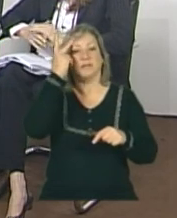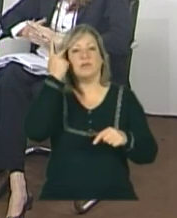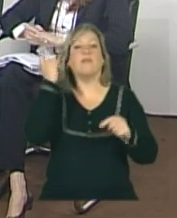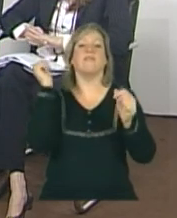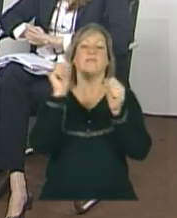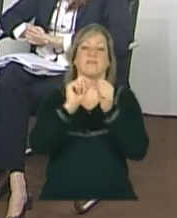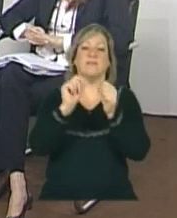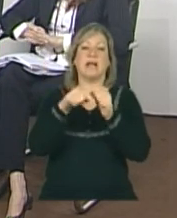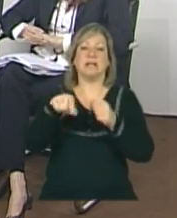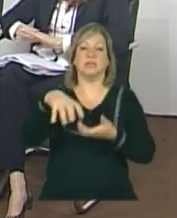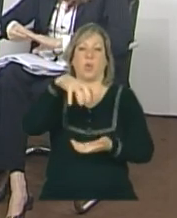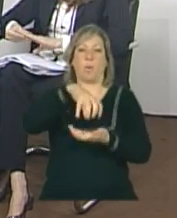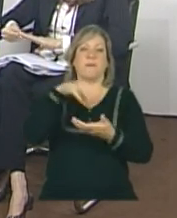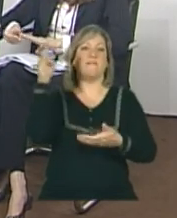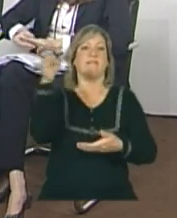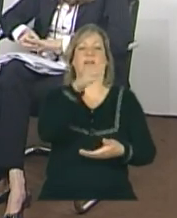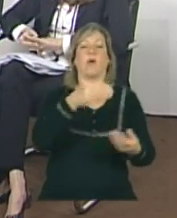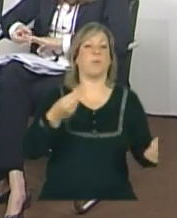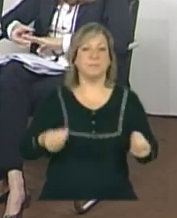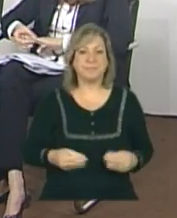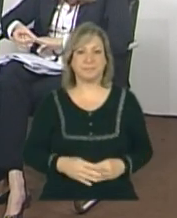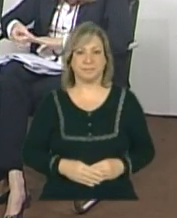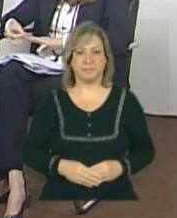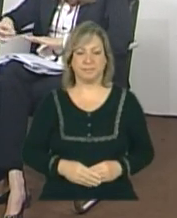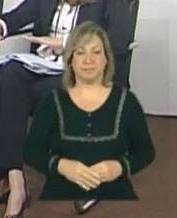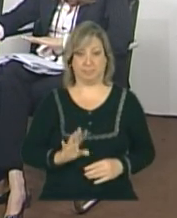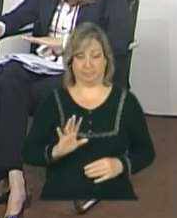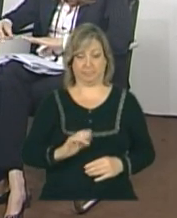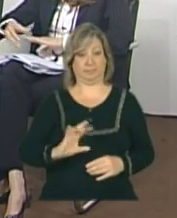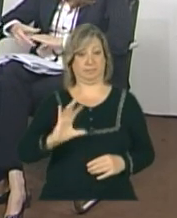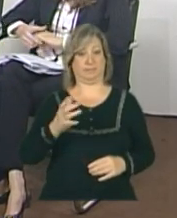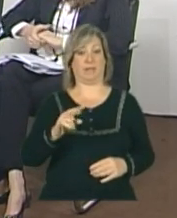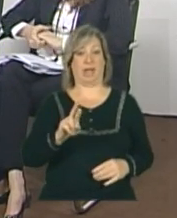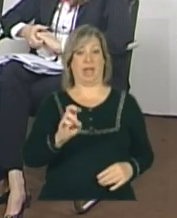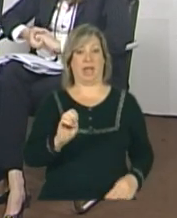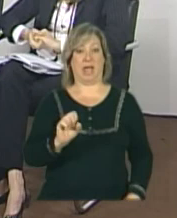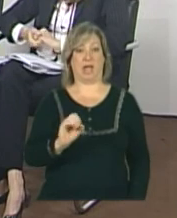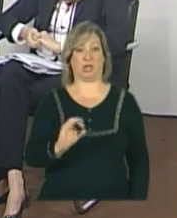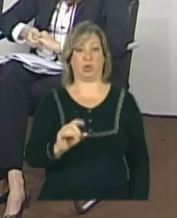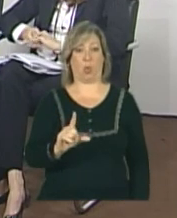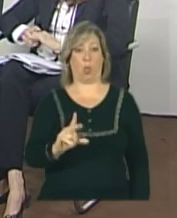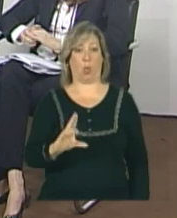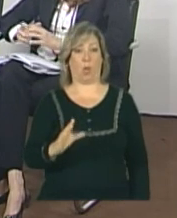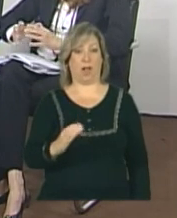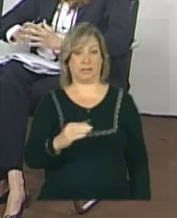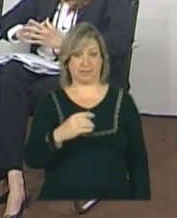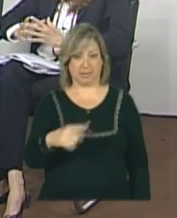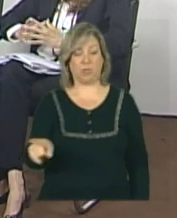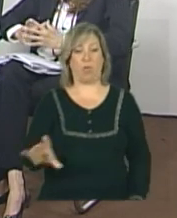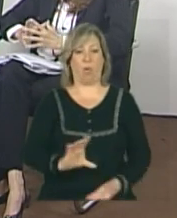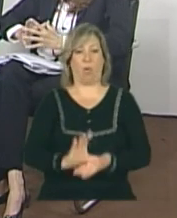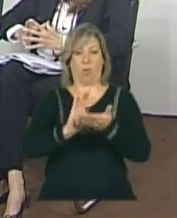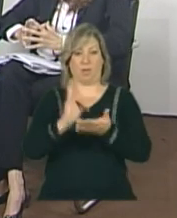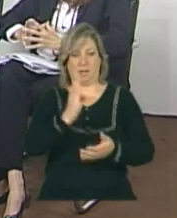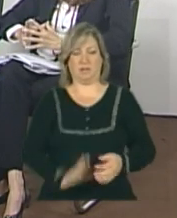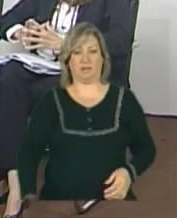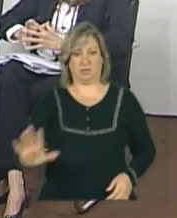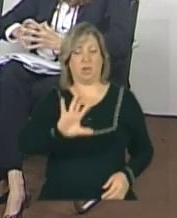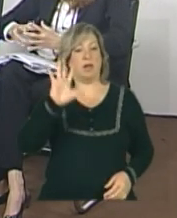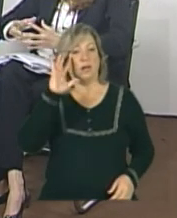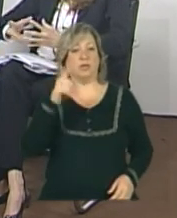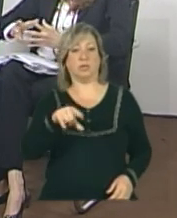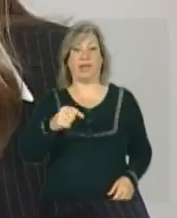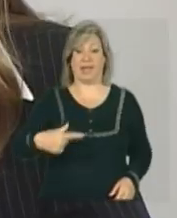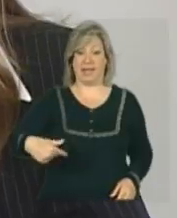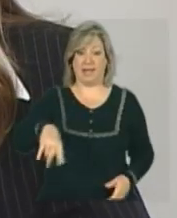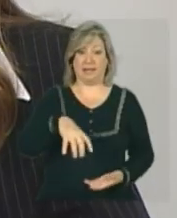parte dessa equipe volante? Então, a resolução do Conselho Nacional, que aprovou essa expansão, ela definiu que